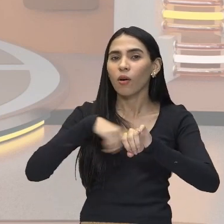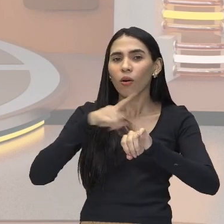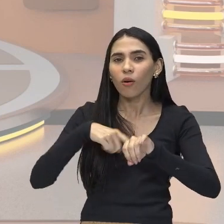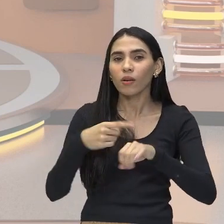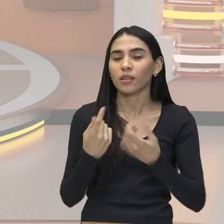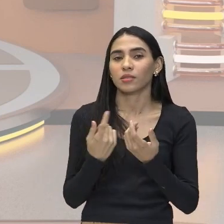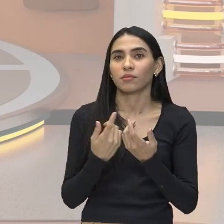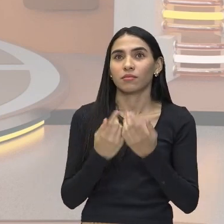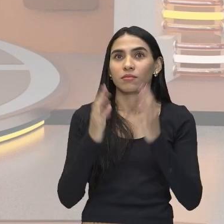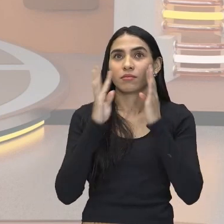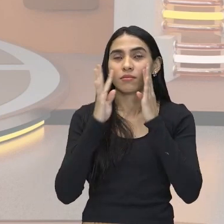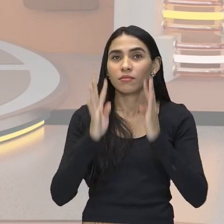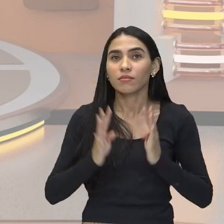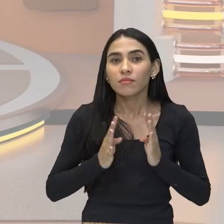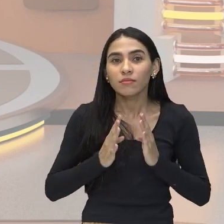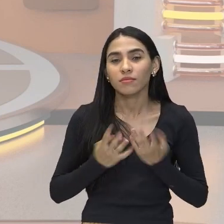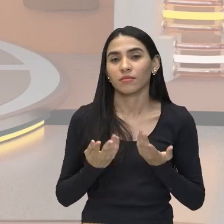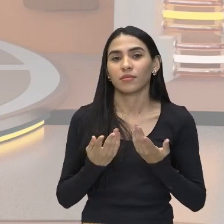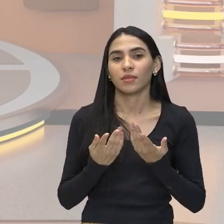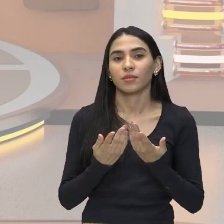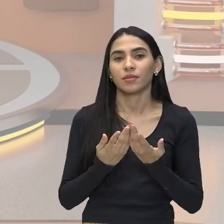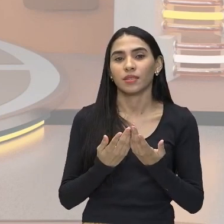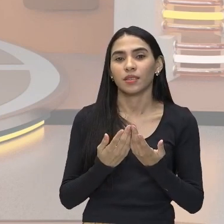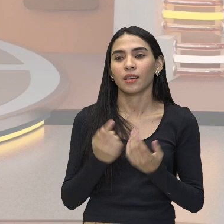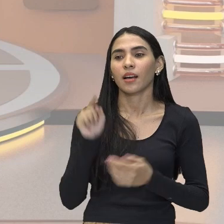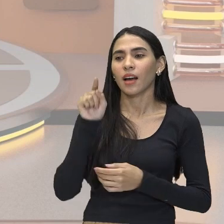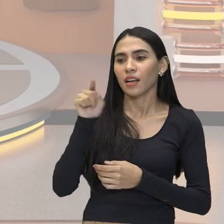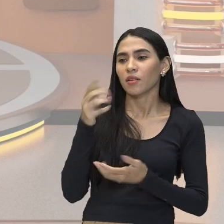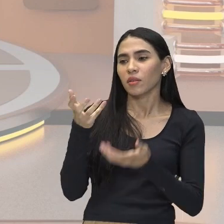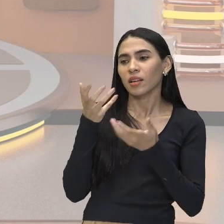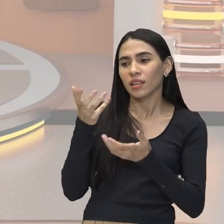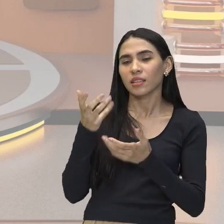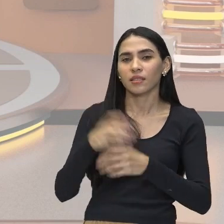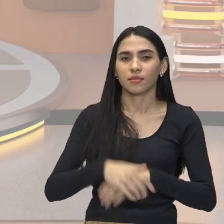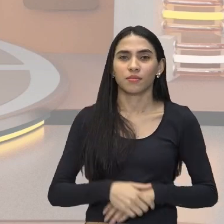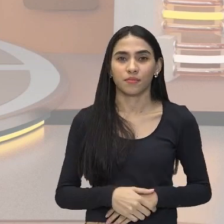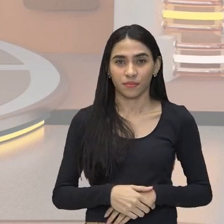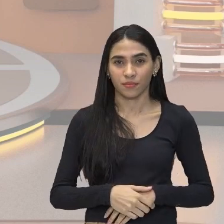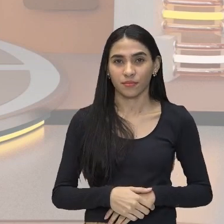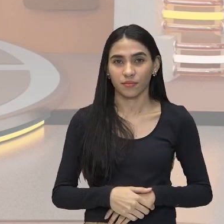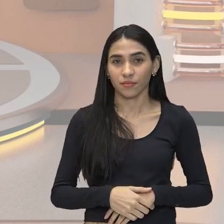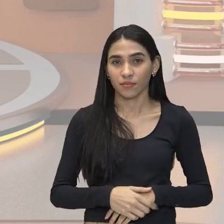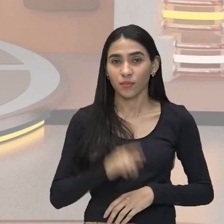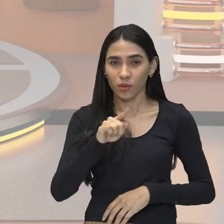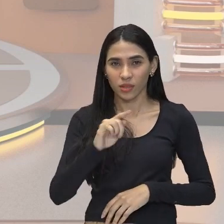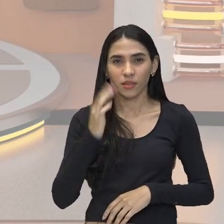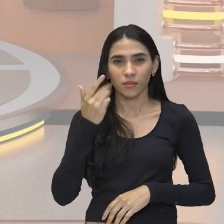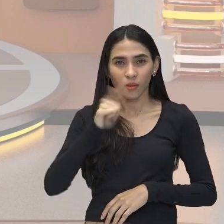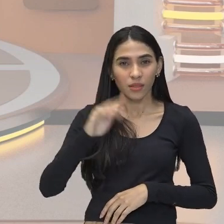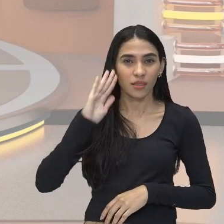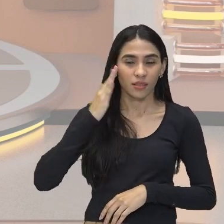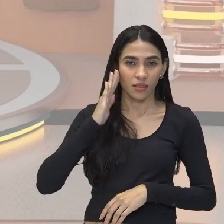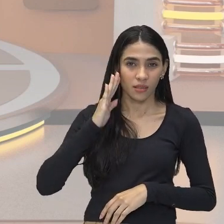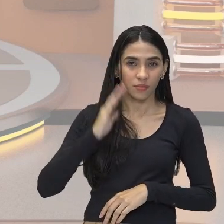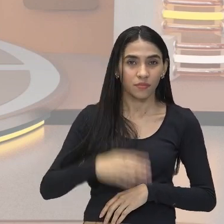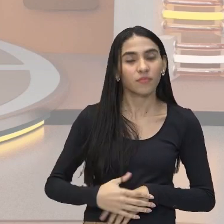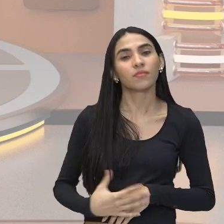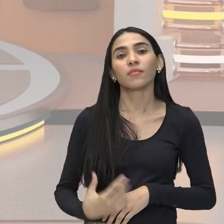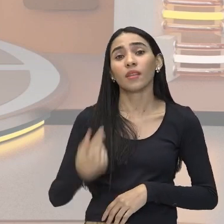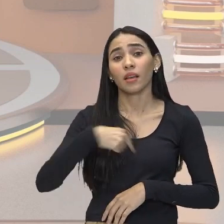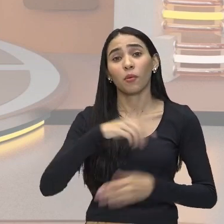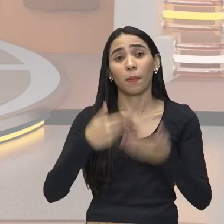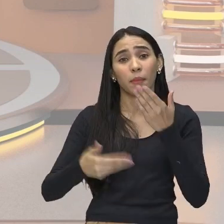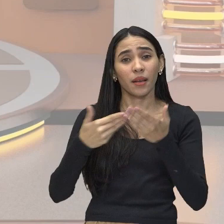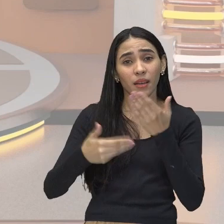aí? Olhando a vida dos outros e dizendo, era isso que eu queria ser. Vocês estão me entendendo isso daí? Eu vou